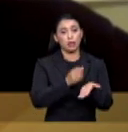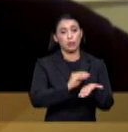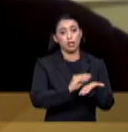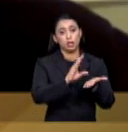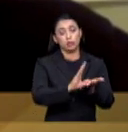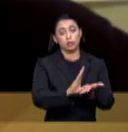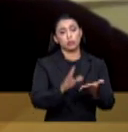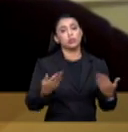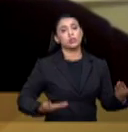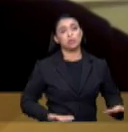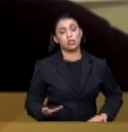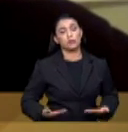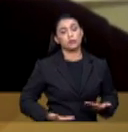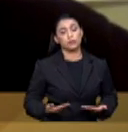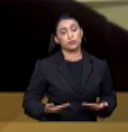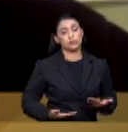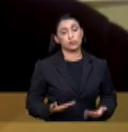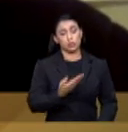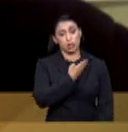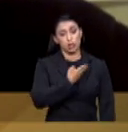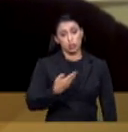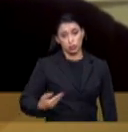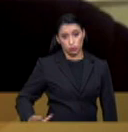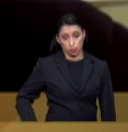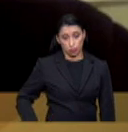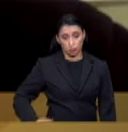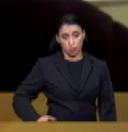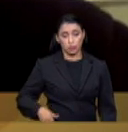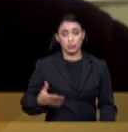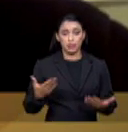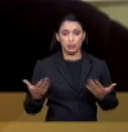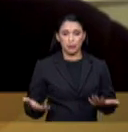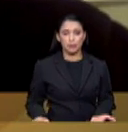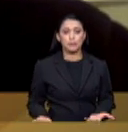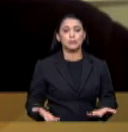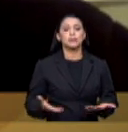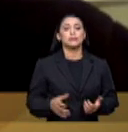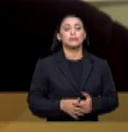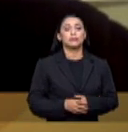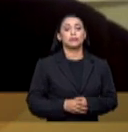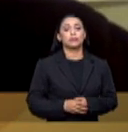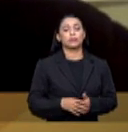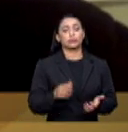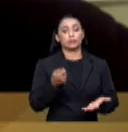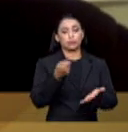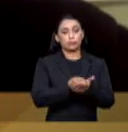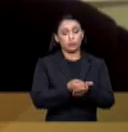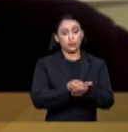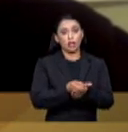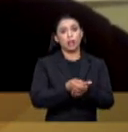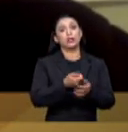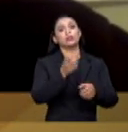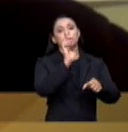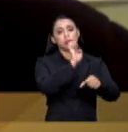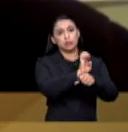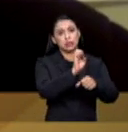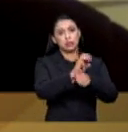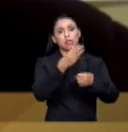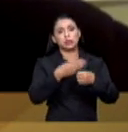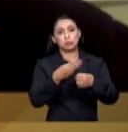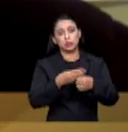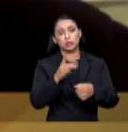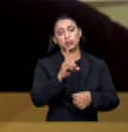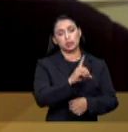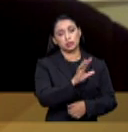pessoal do serviço público. Então, as remunerações e proventos pagos pelos demais entes federais